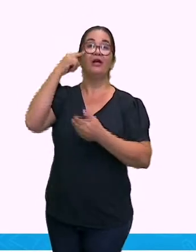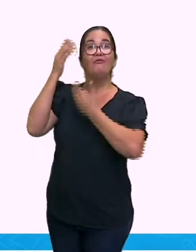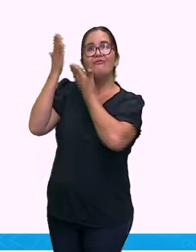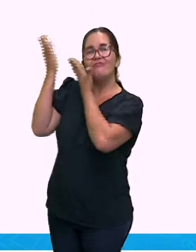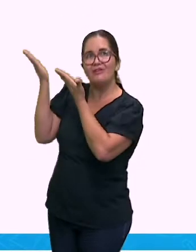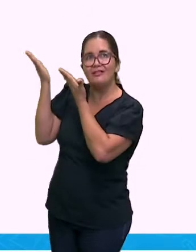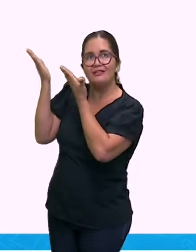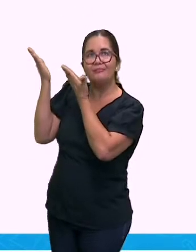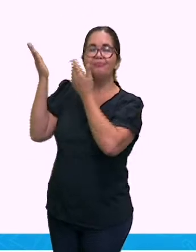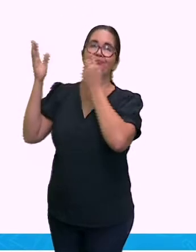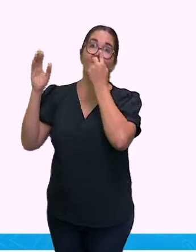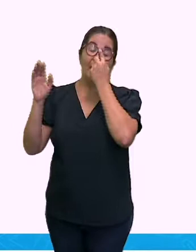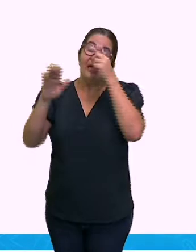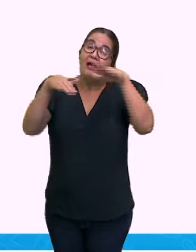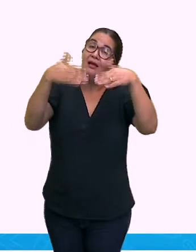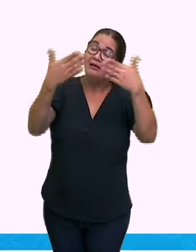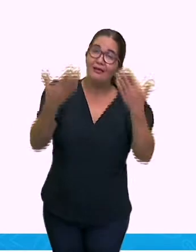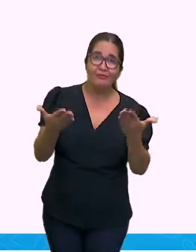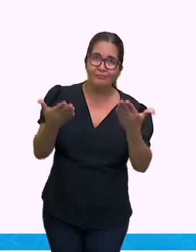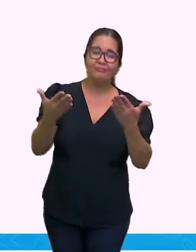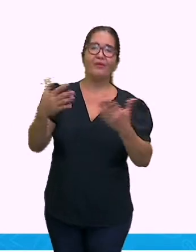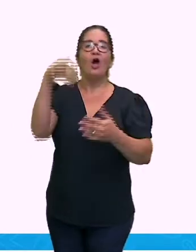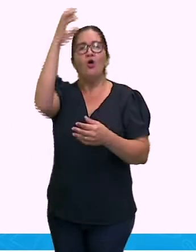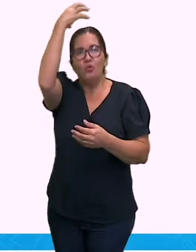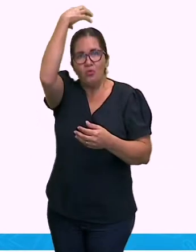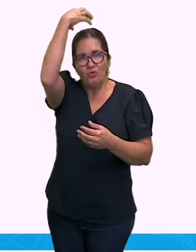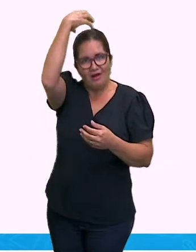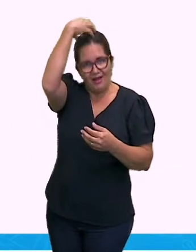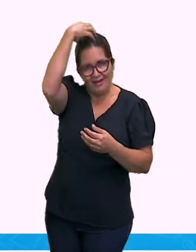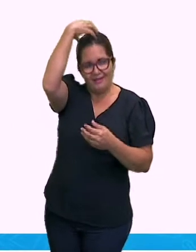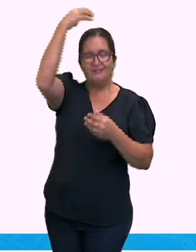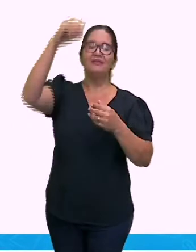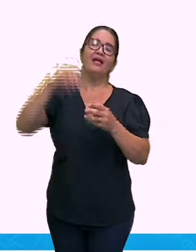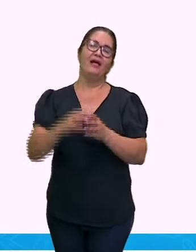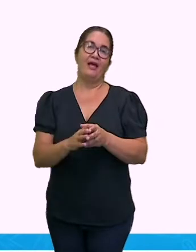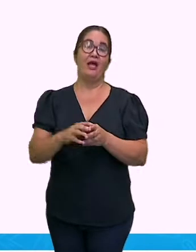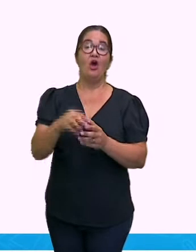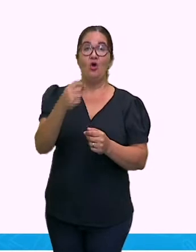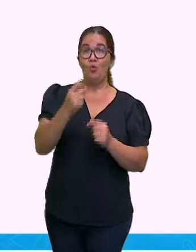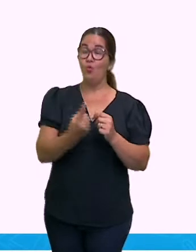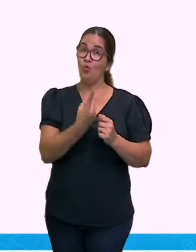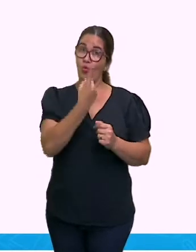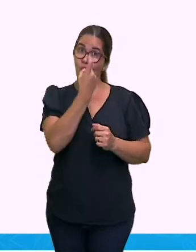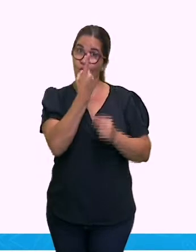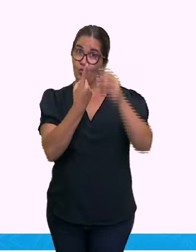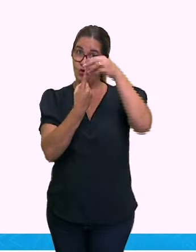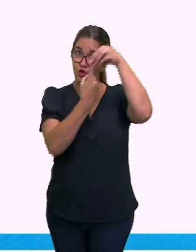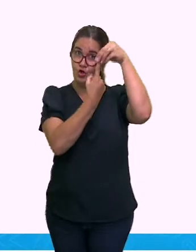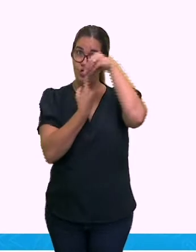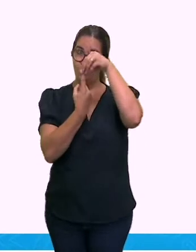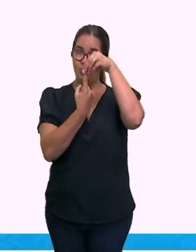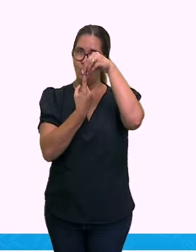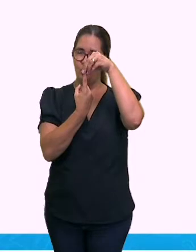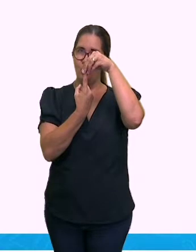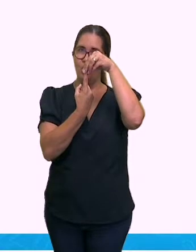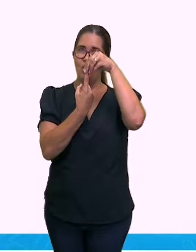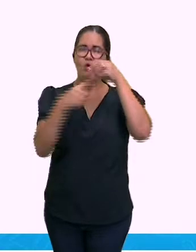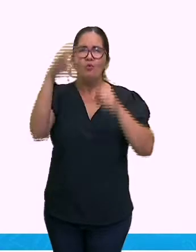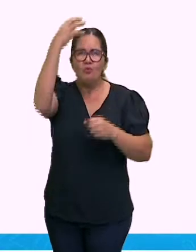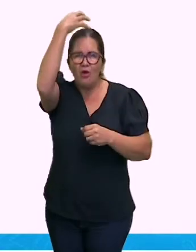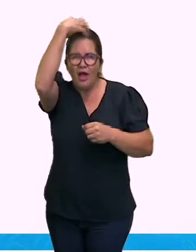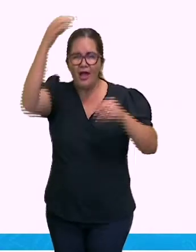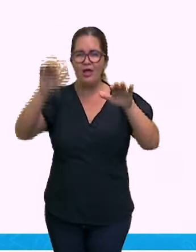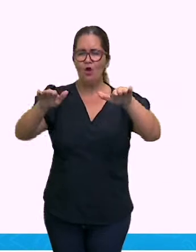rei. Então, ele é considerado como um rei absolutista,